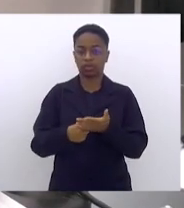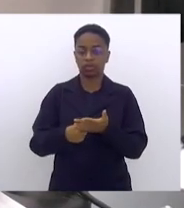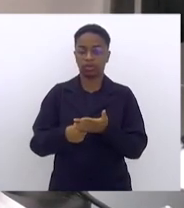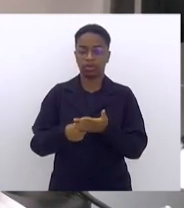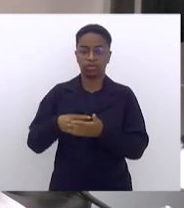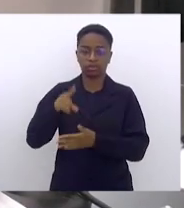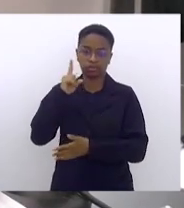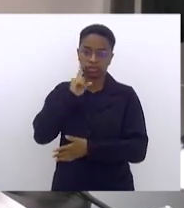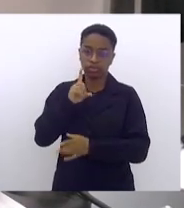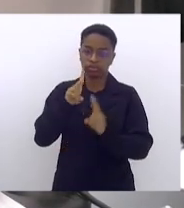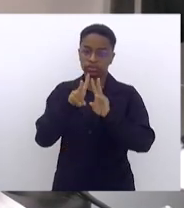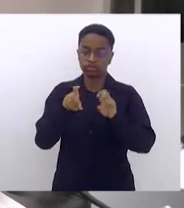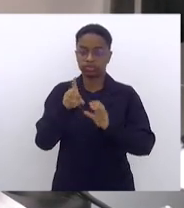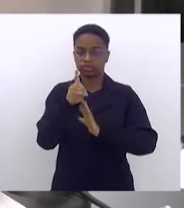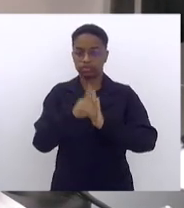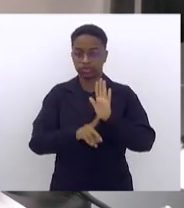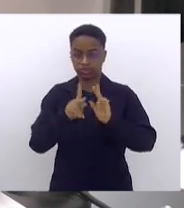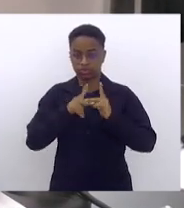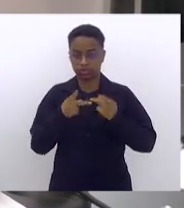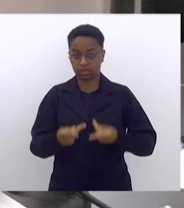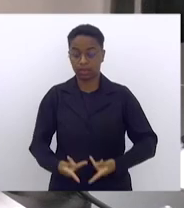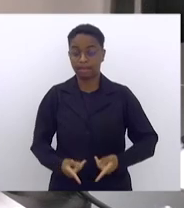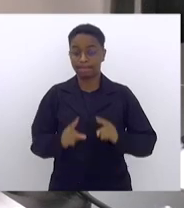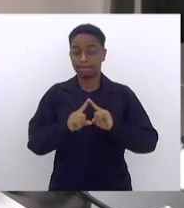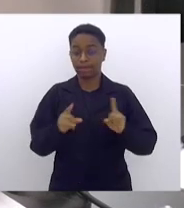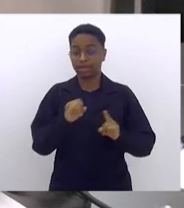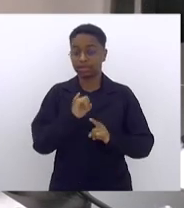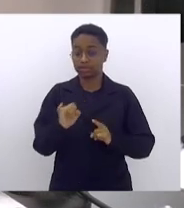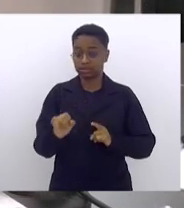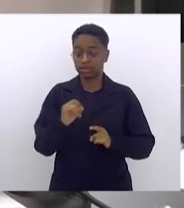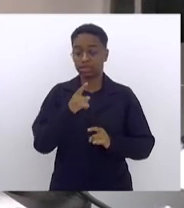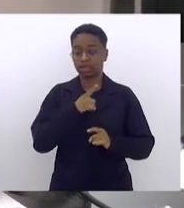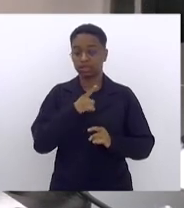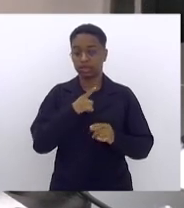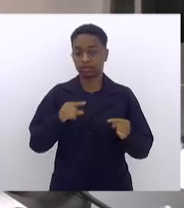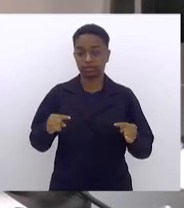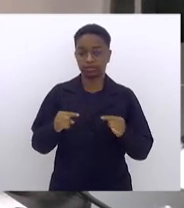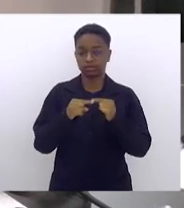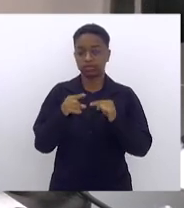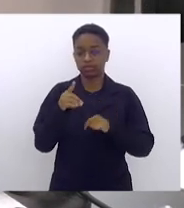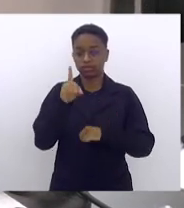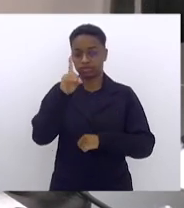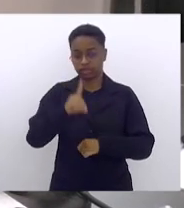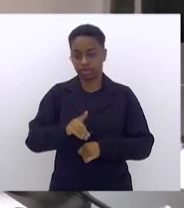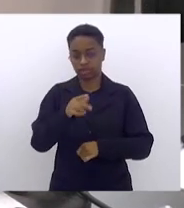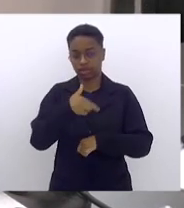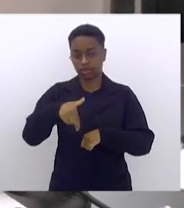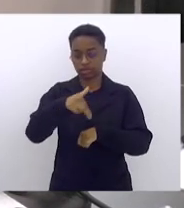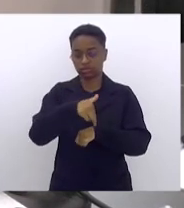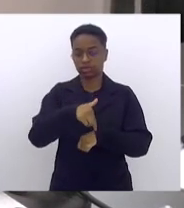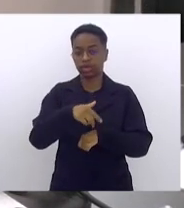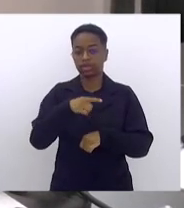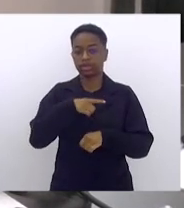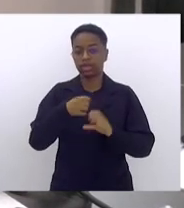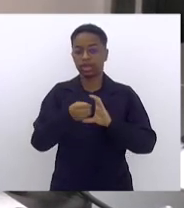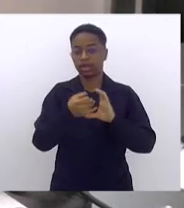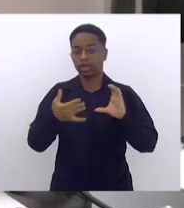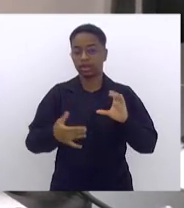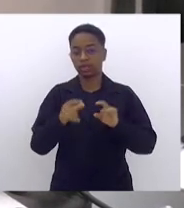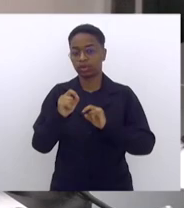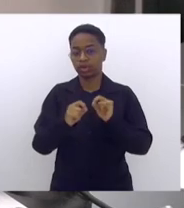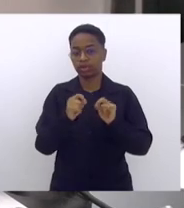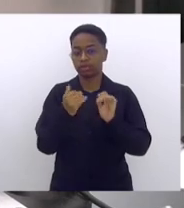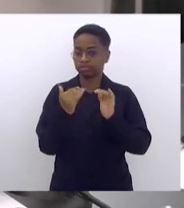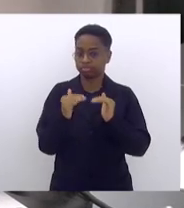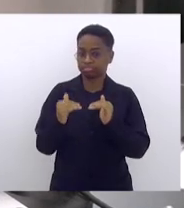as convenções, quando elas são ratificadas pelo ordenamento nacional, elas têm característica supralegal, portanto, fazem